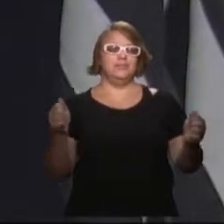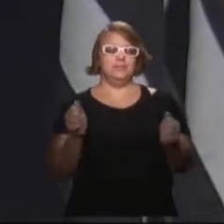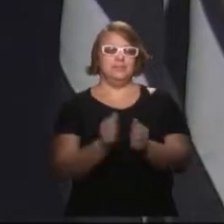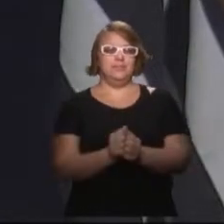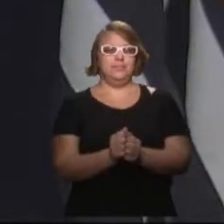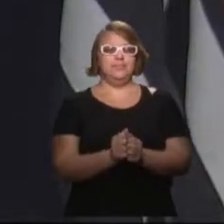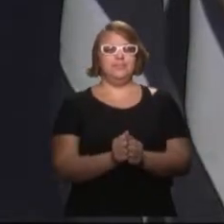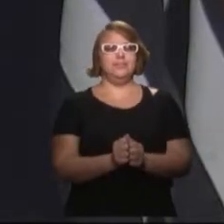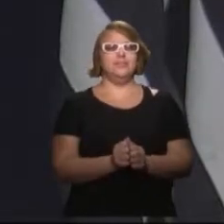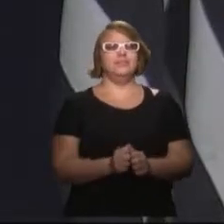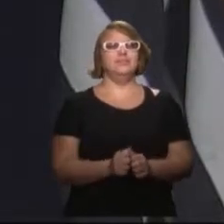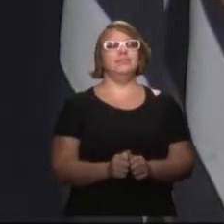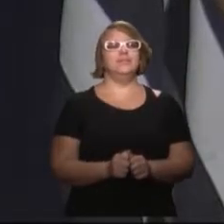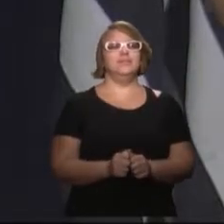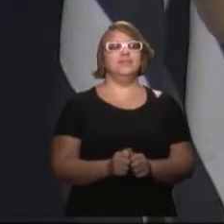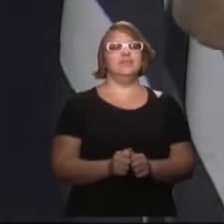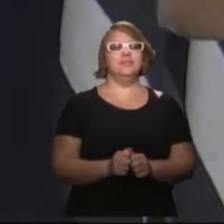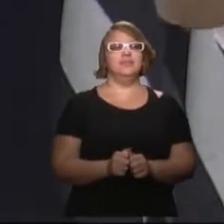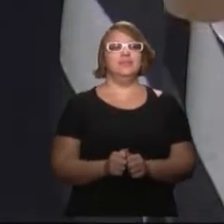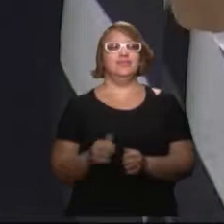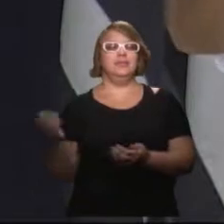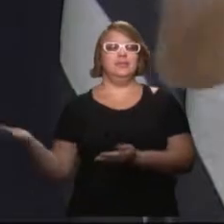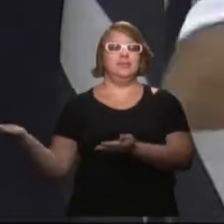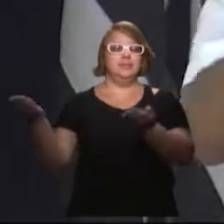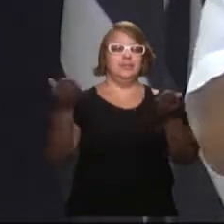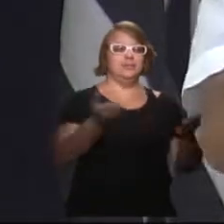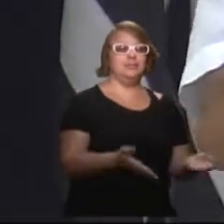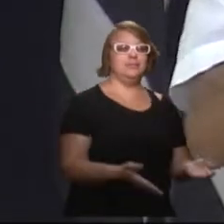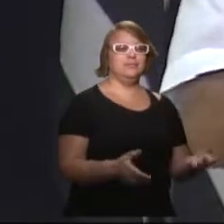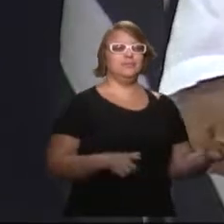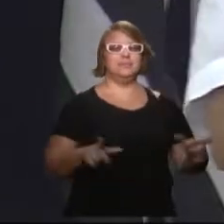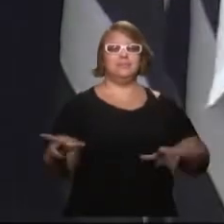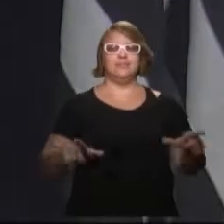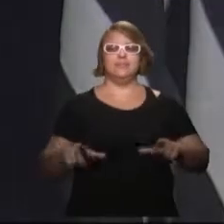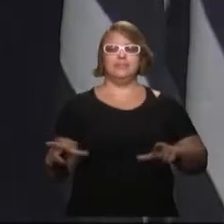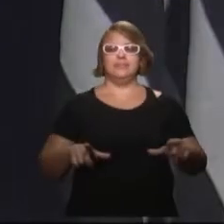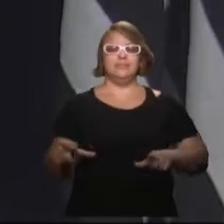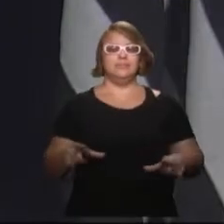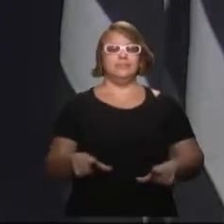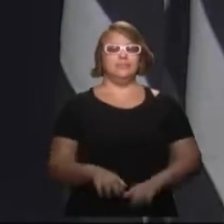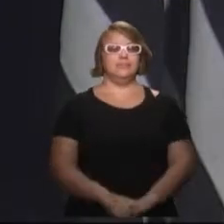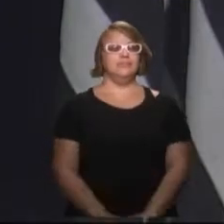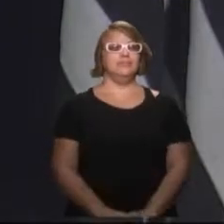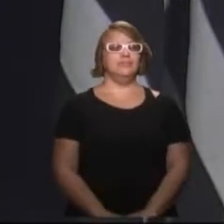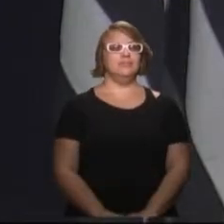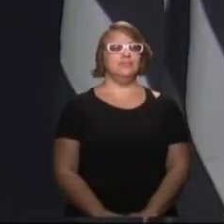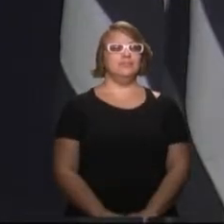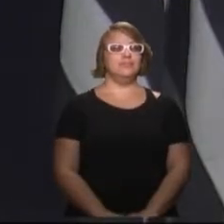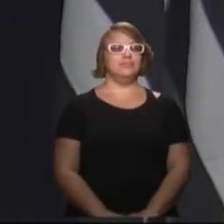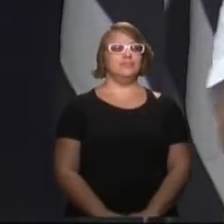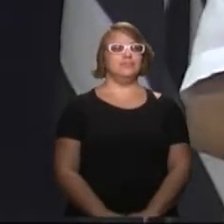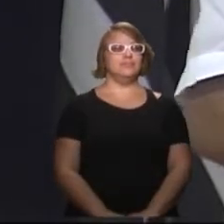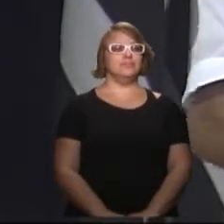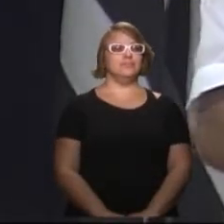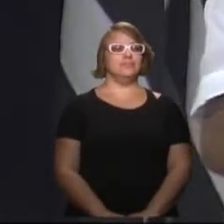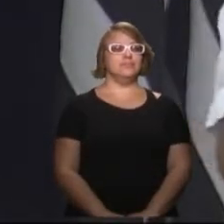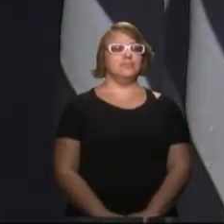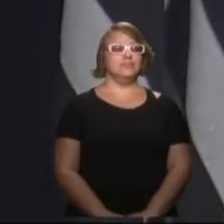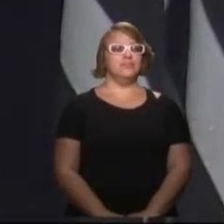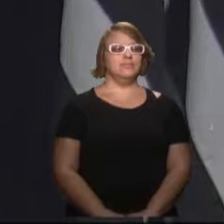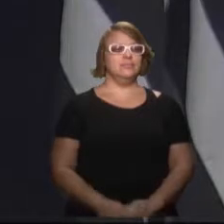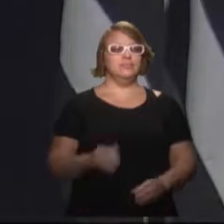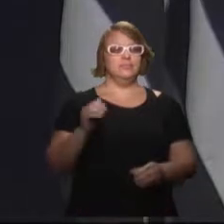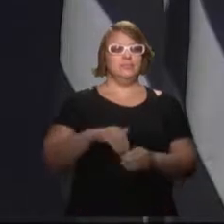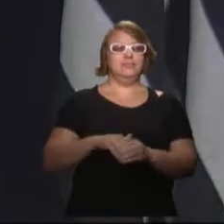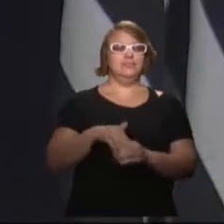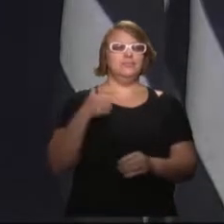volta de vocês para a empresa e na manutenção dos empregos, até porque nós aprovamos uma lei complementar e o prefeito